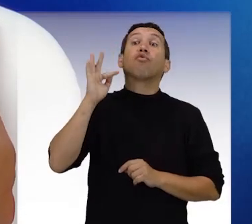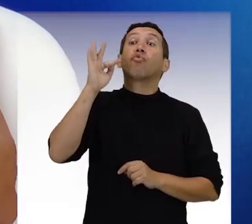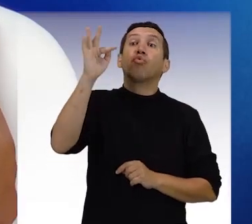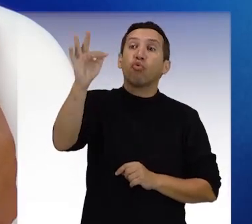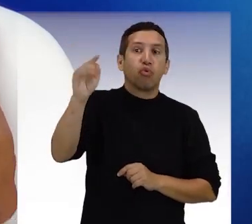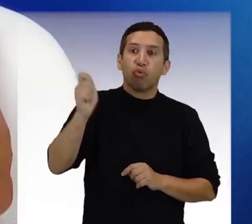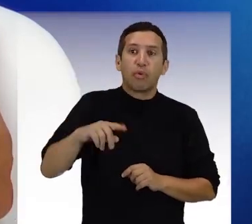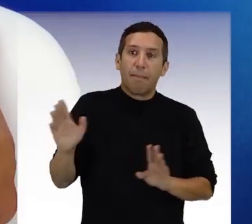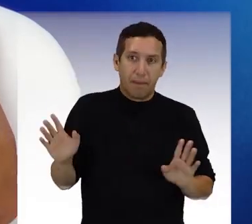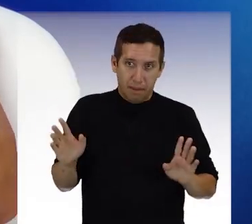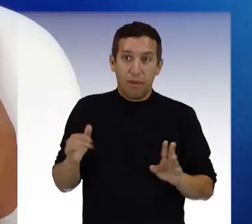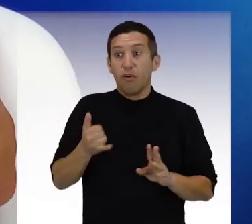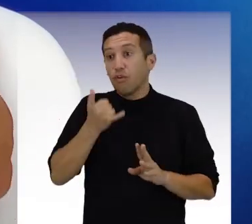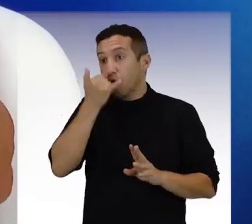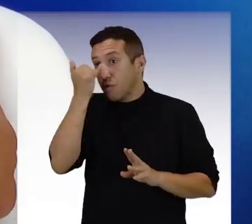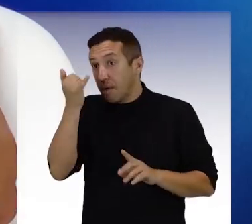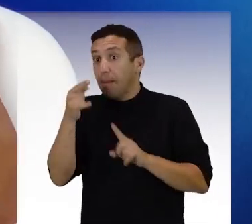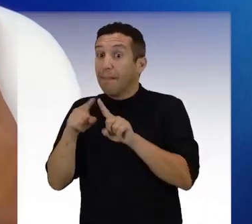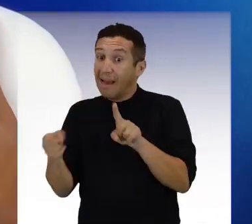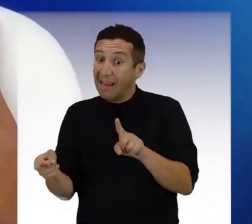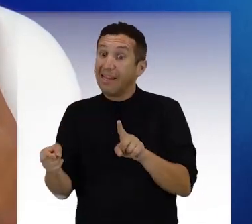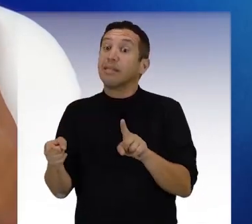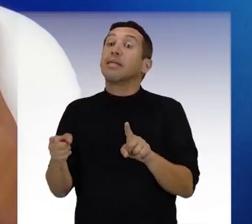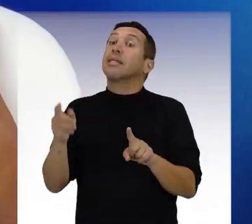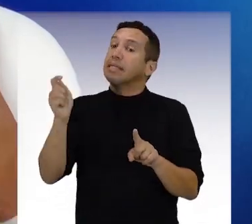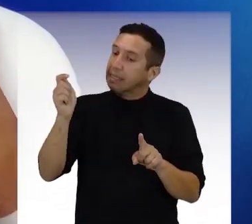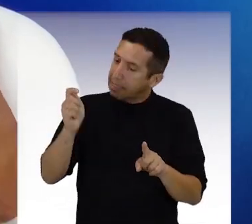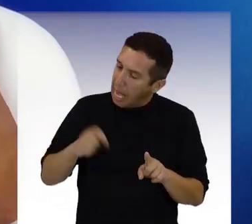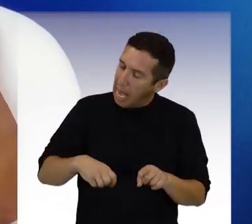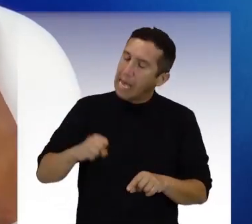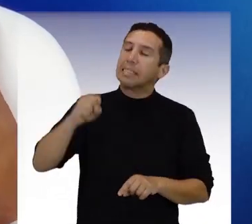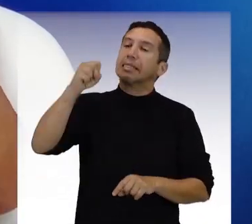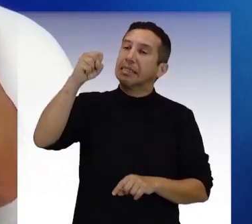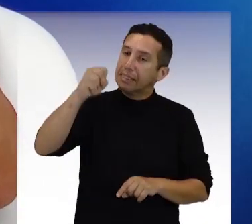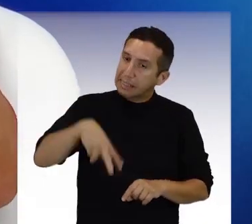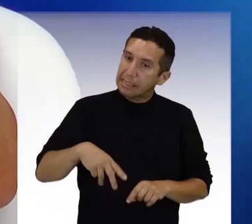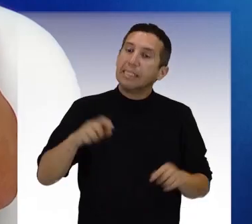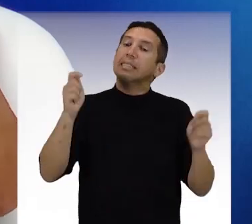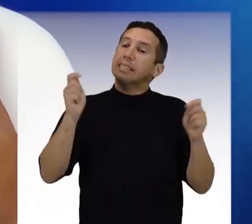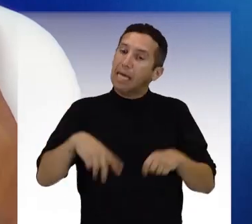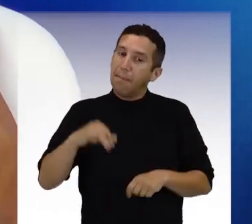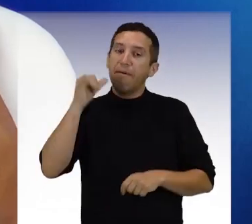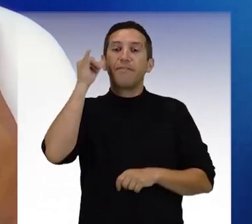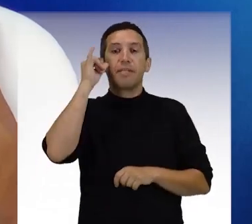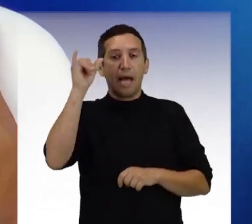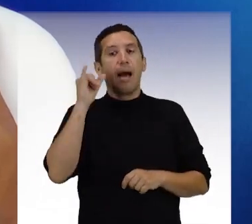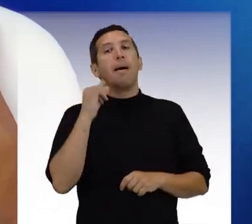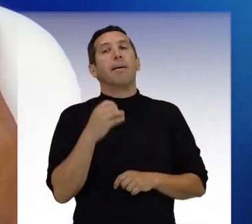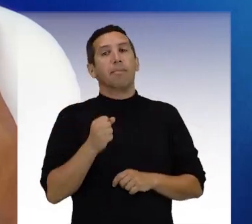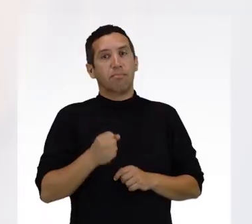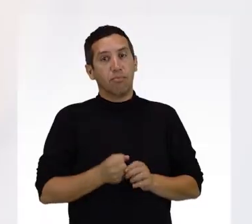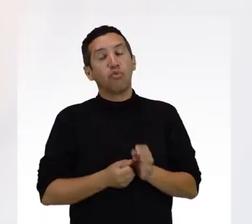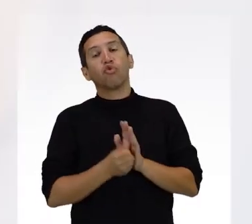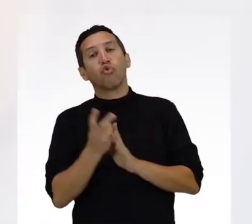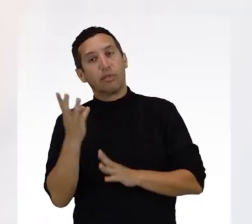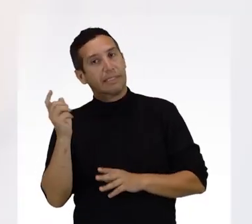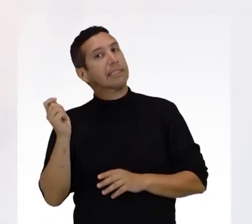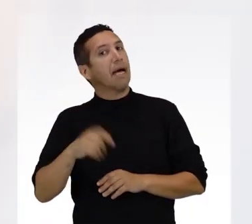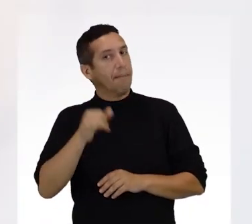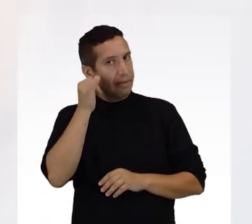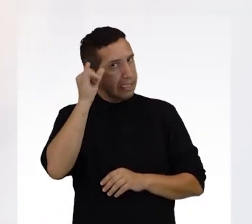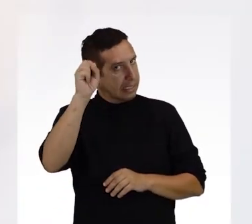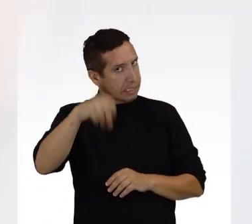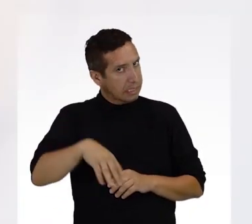é algo imprevisível, porque acidente de trabalho, ele é previsível, e é possível prevenir. Como ficou